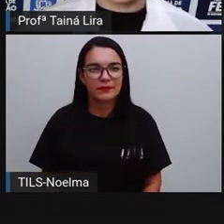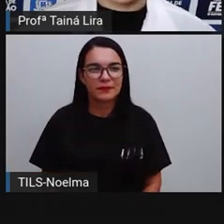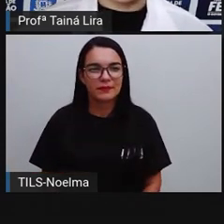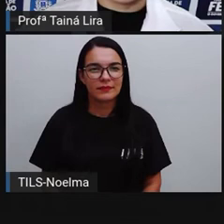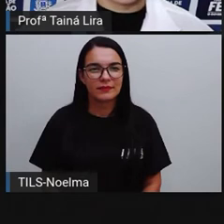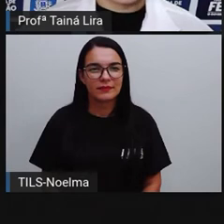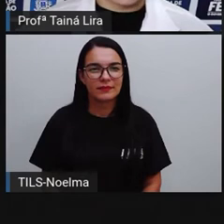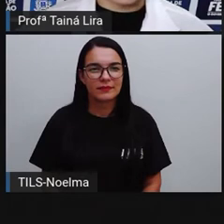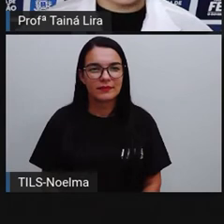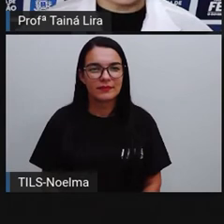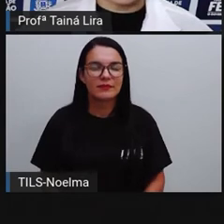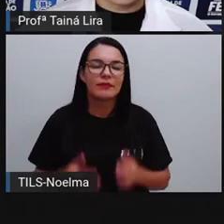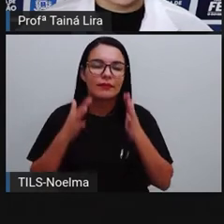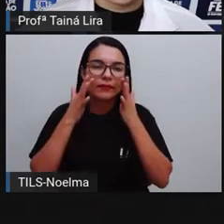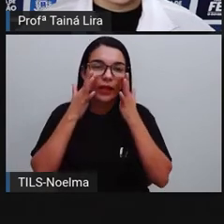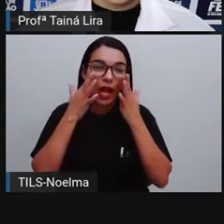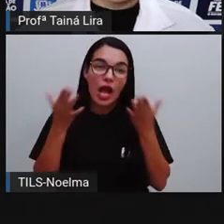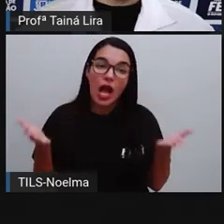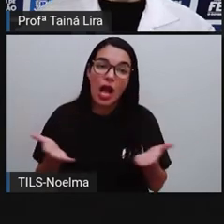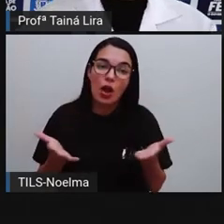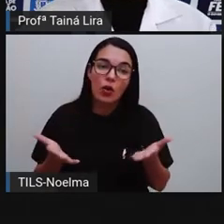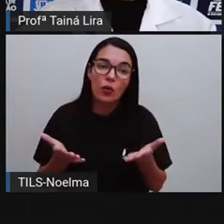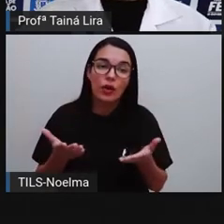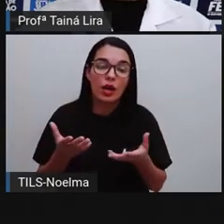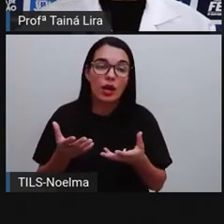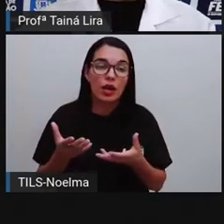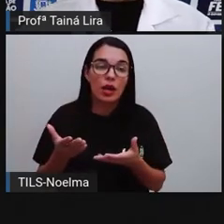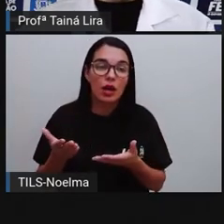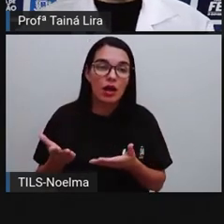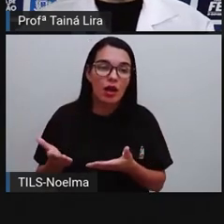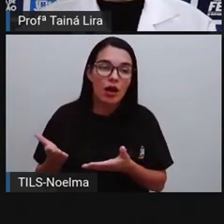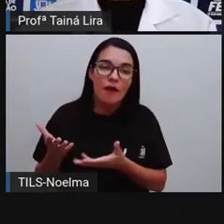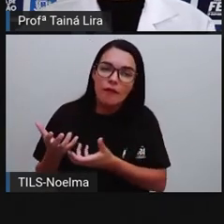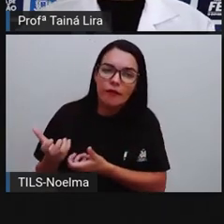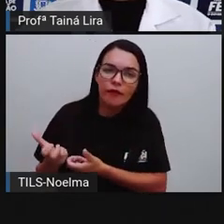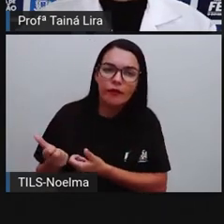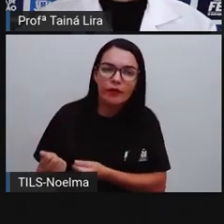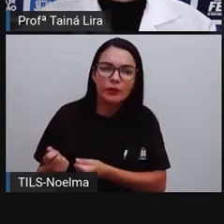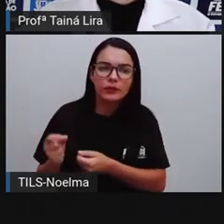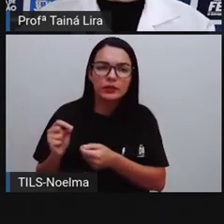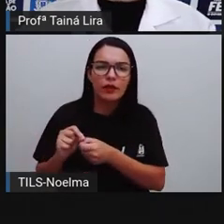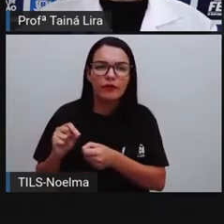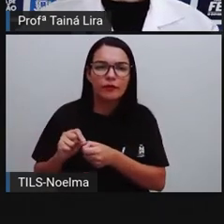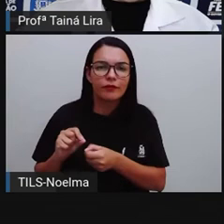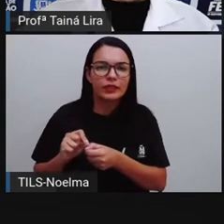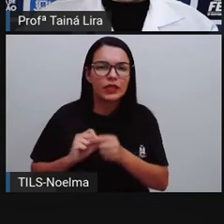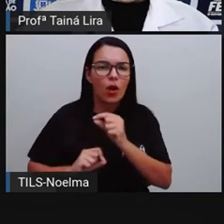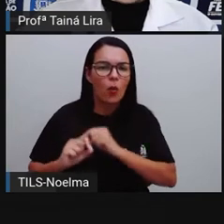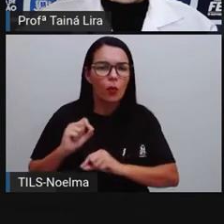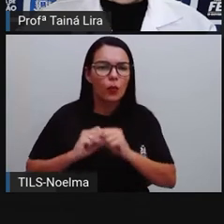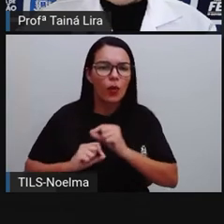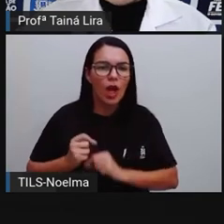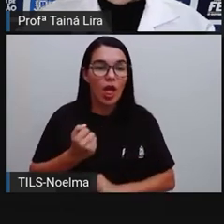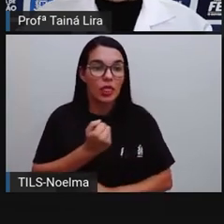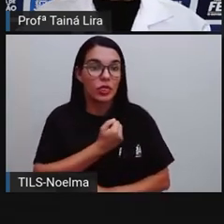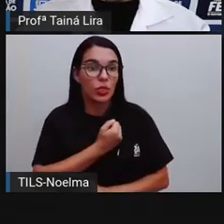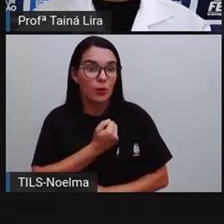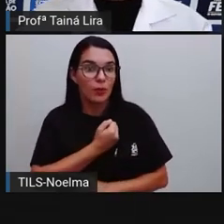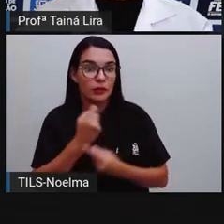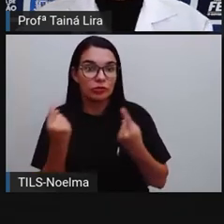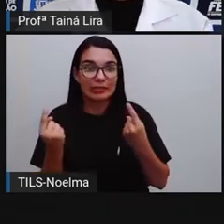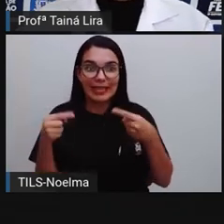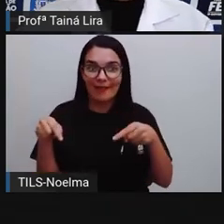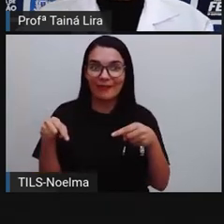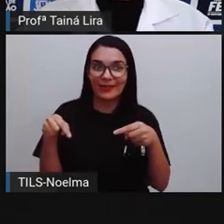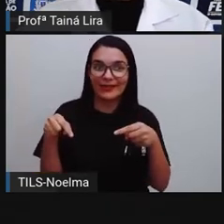375 certo bom agora a gente vai partir para um desafio